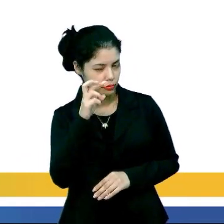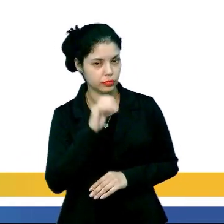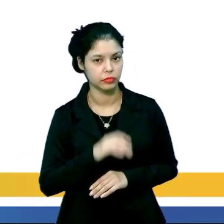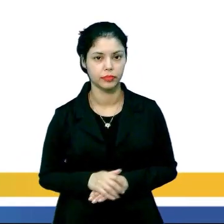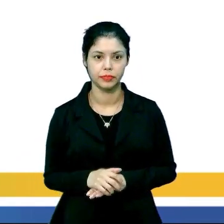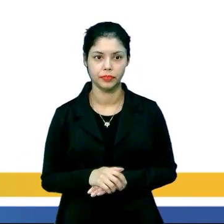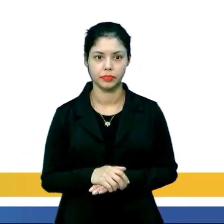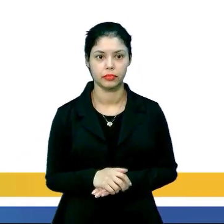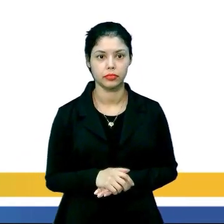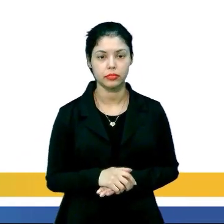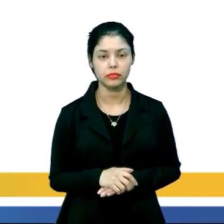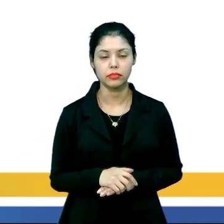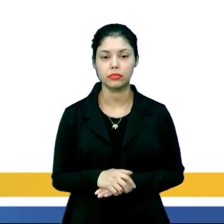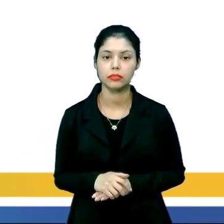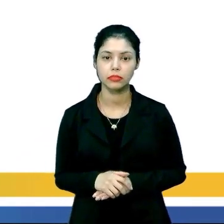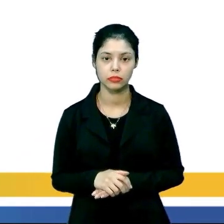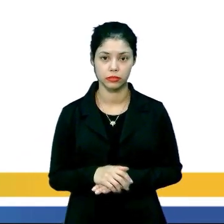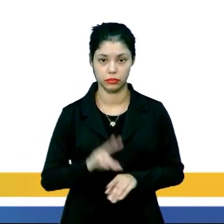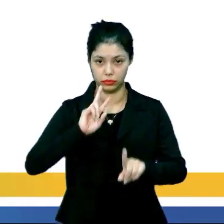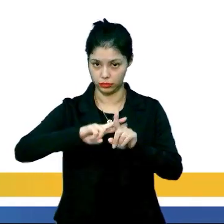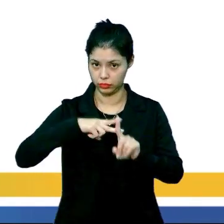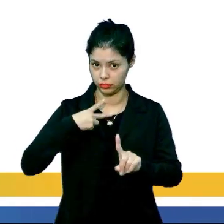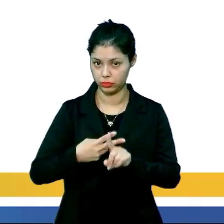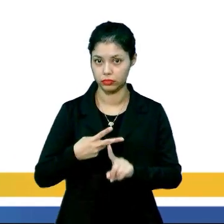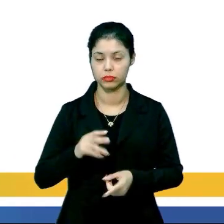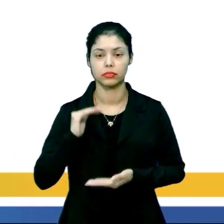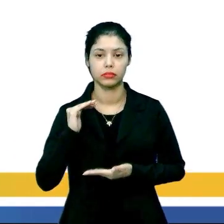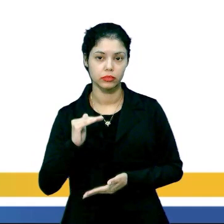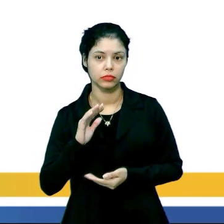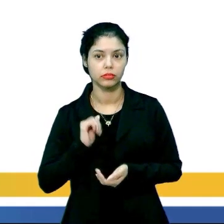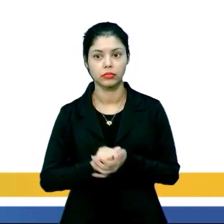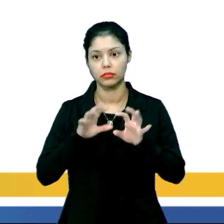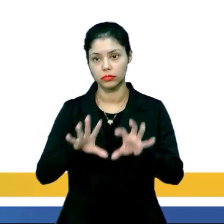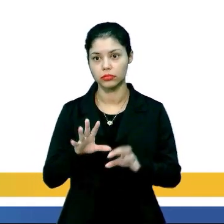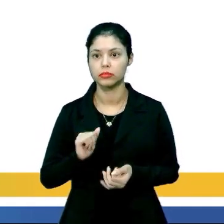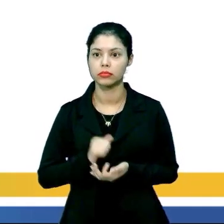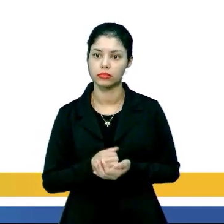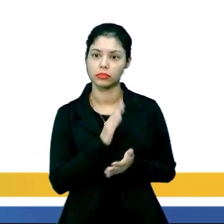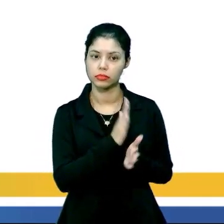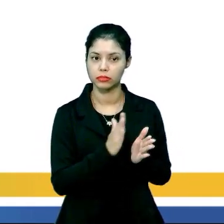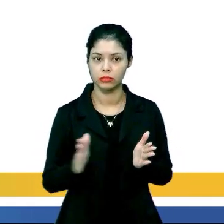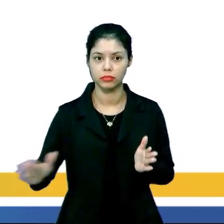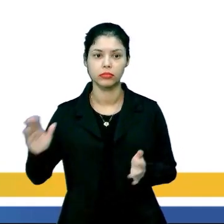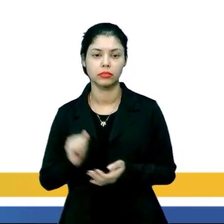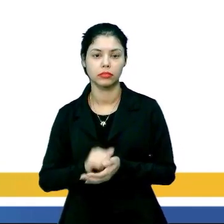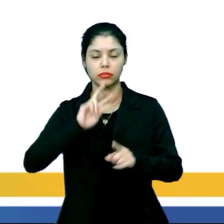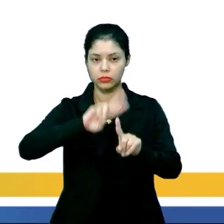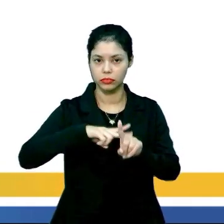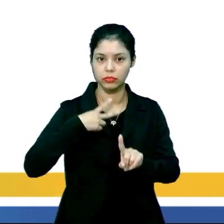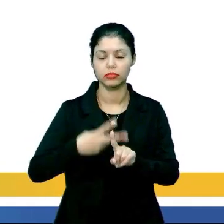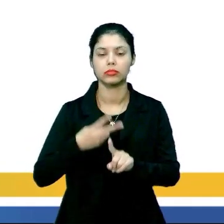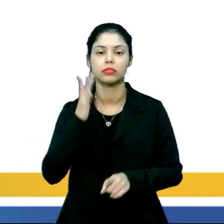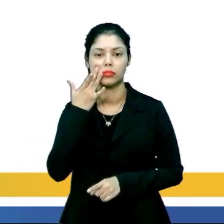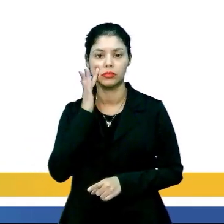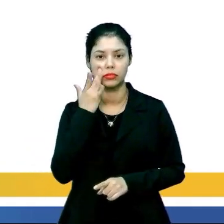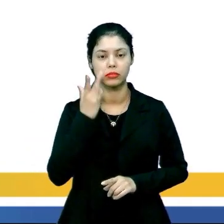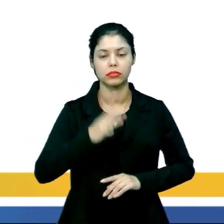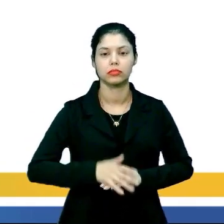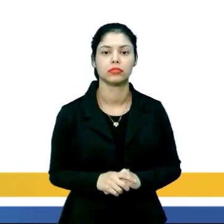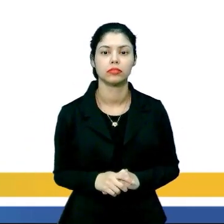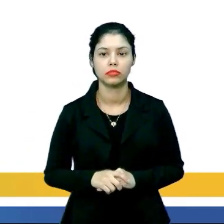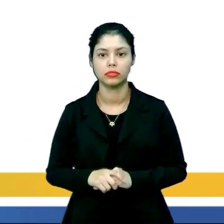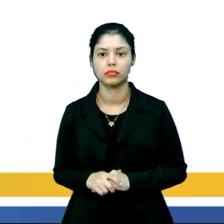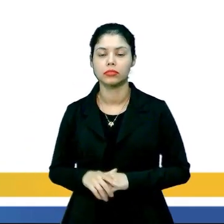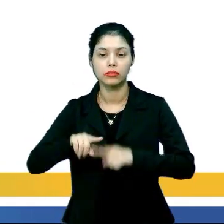análise. O preço do pacote especial é o dobro do básico. Assim, seguindo a proporção, deveria ter o dobro de gemas